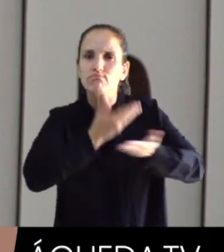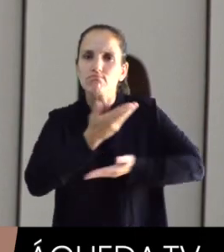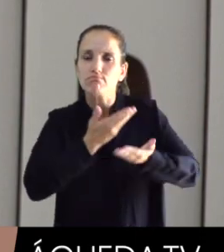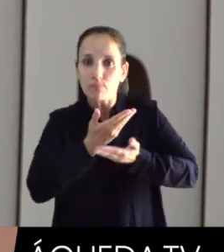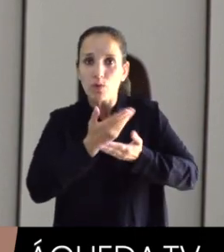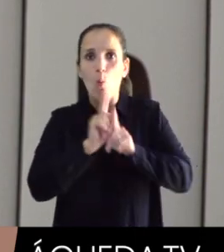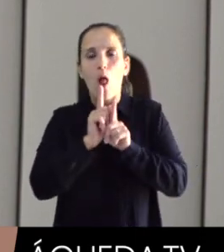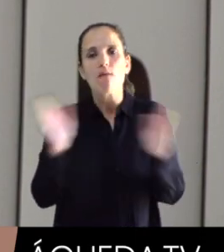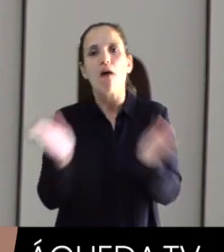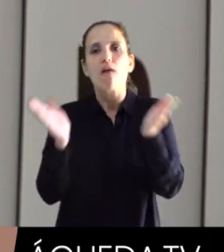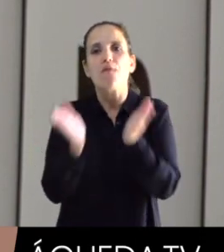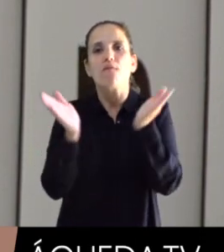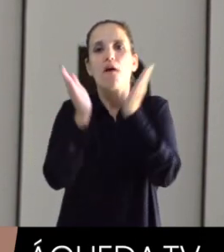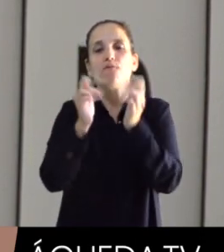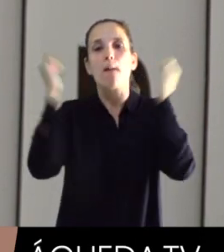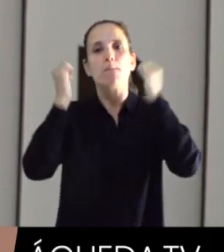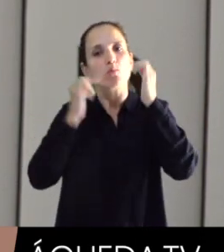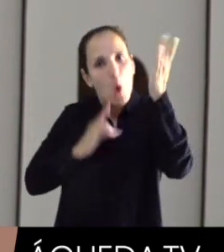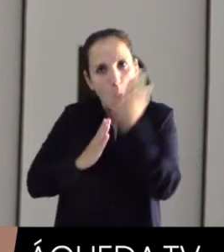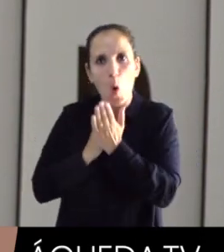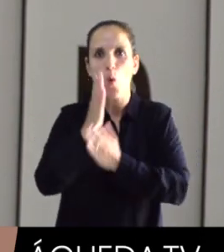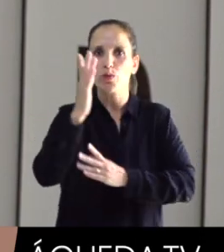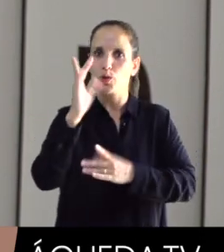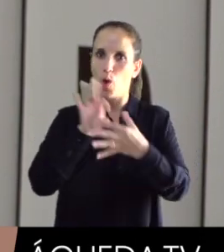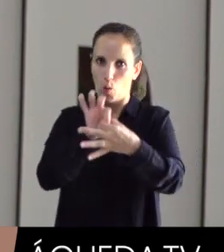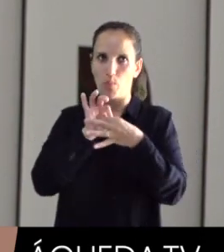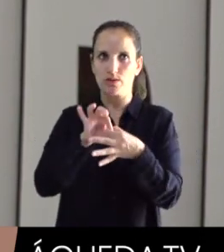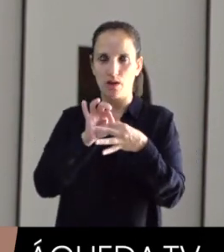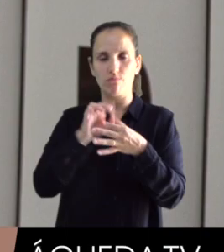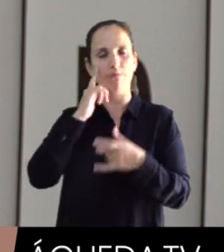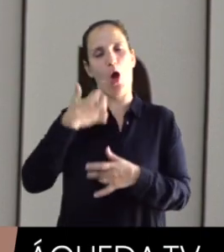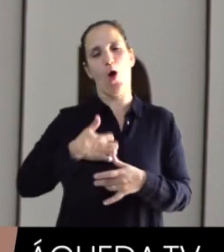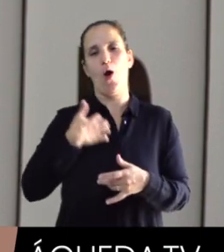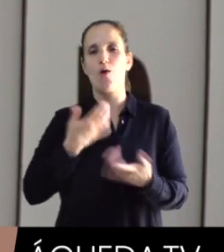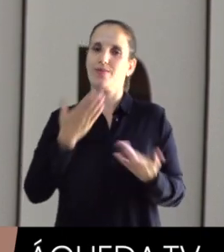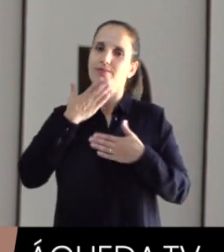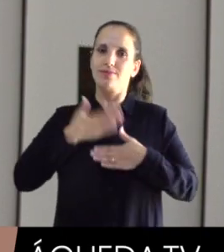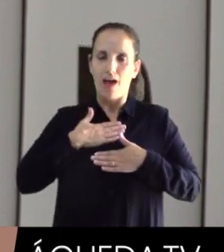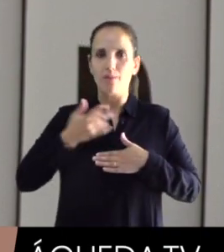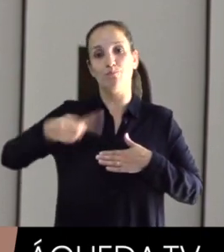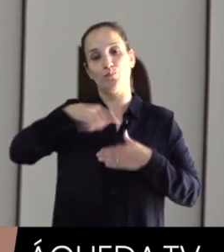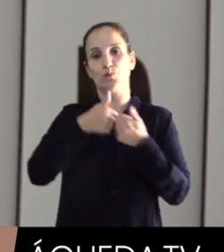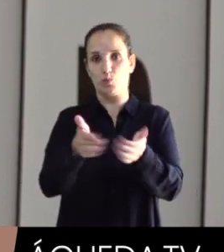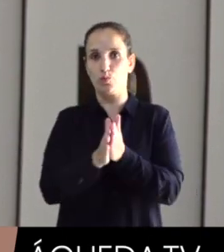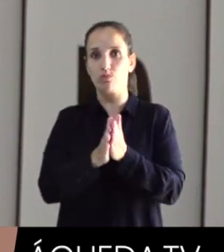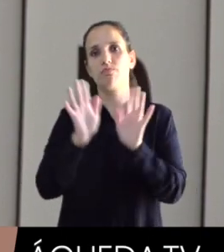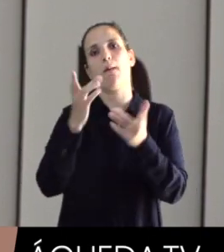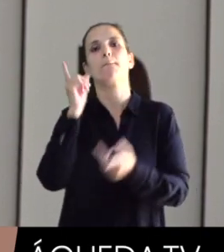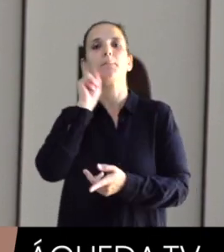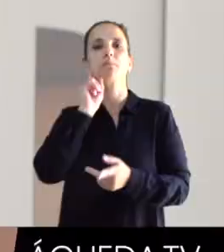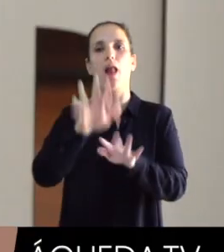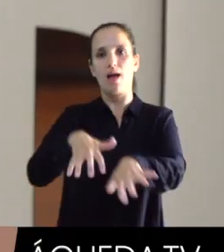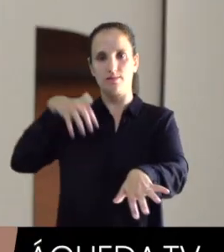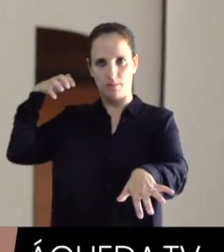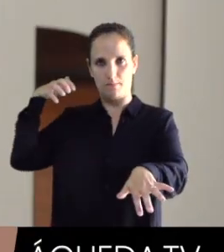encontrado para promover este protocolo de cooperação, que muito nos honra e agrada a todos e em particular à Assembleia